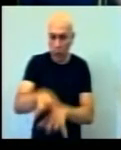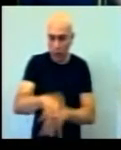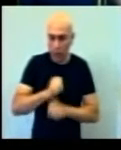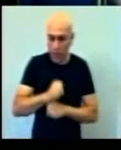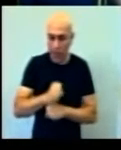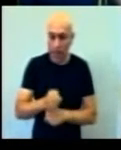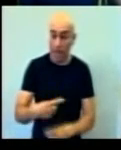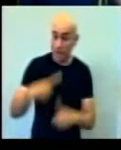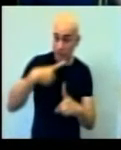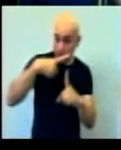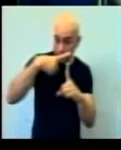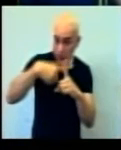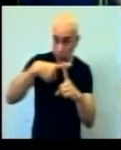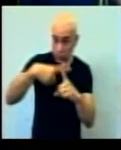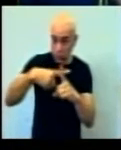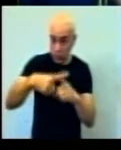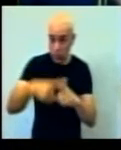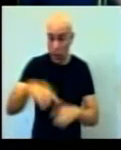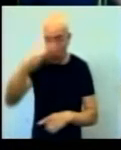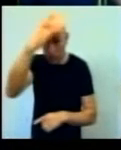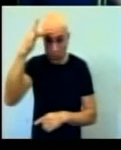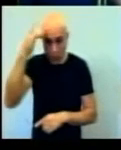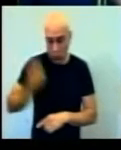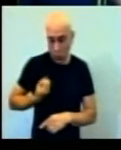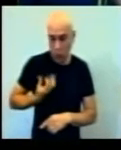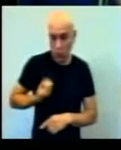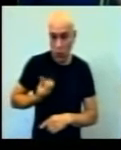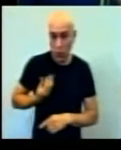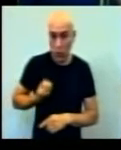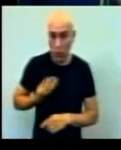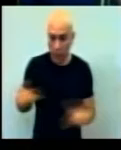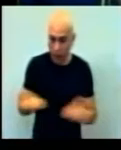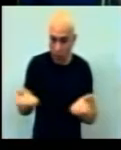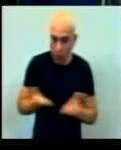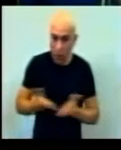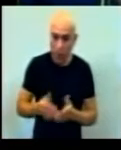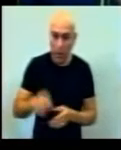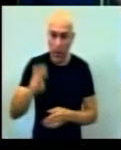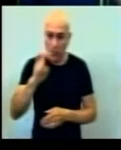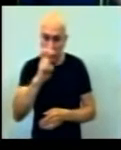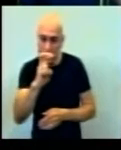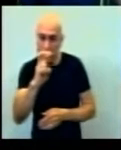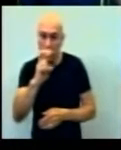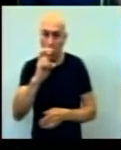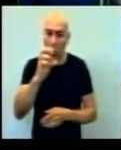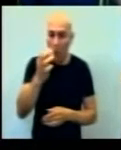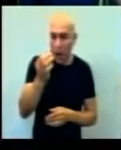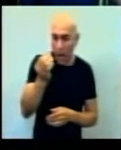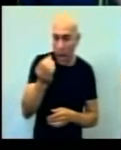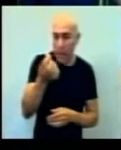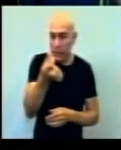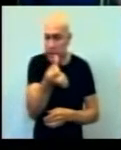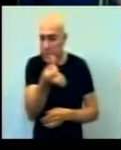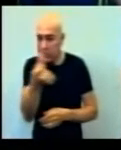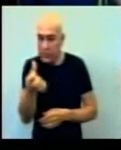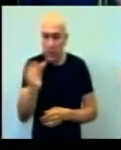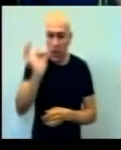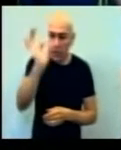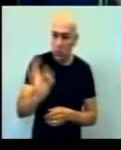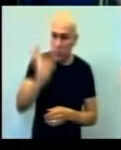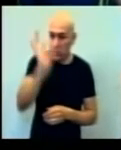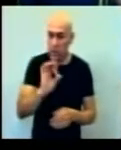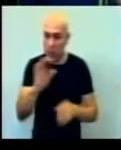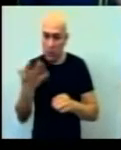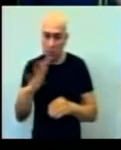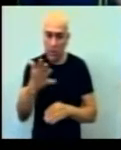ver que a positividade dos casos internados no momento está variando de 50% a 66%, que são os casos que